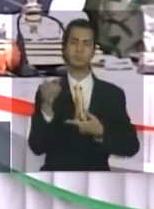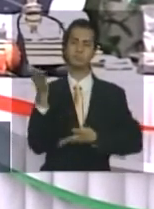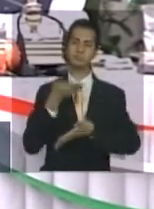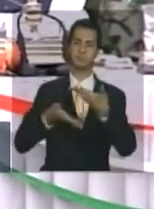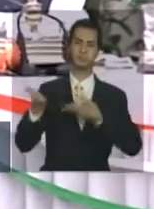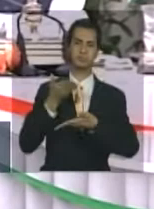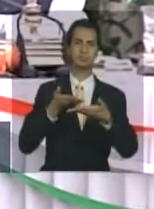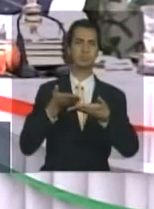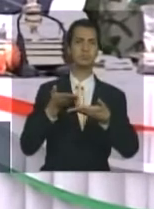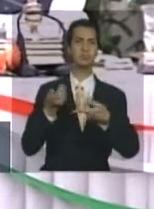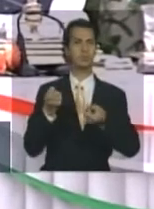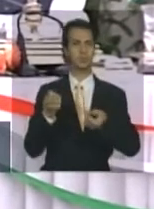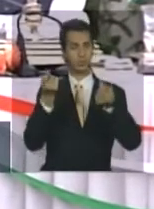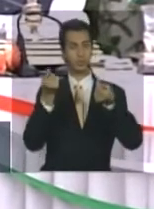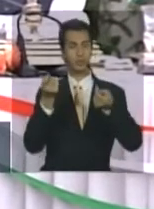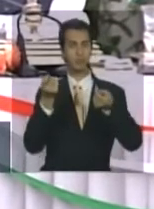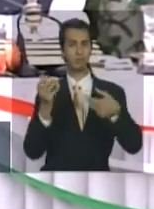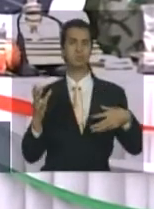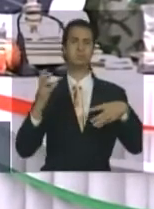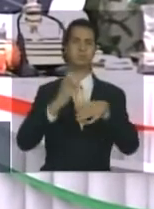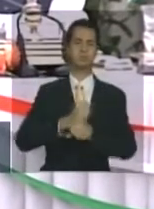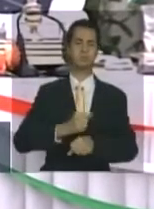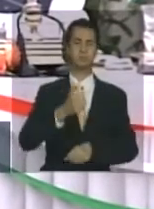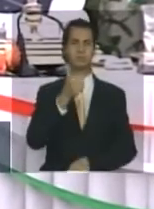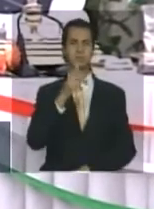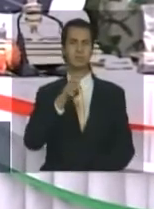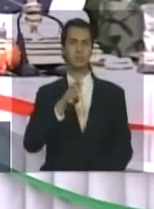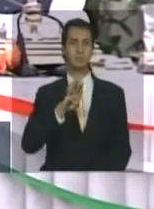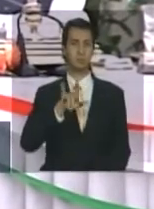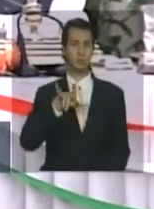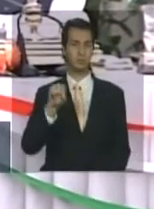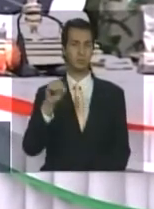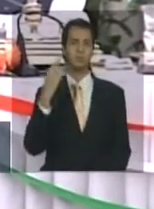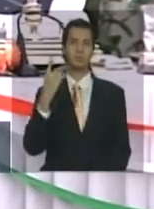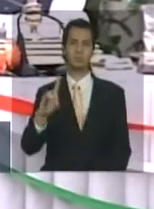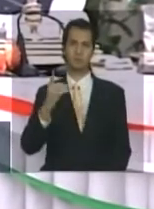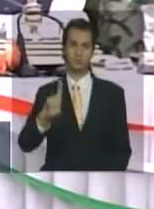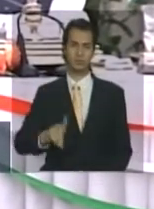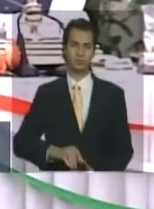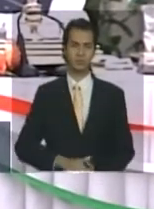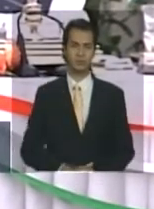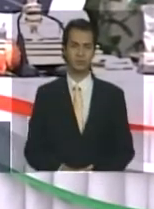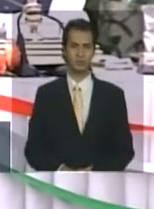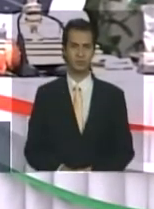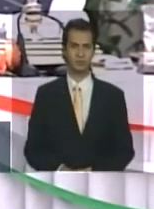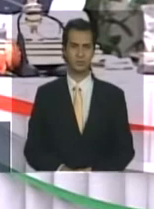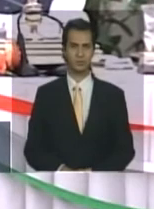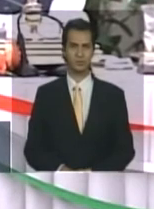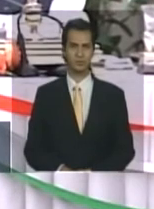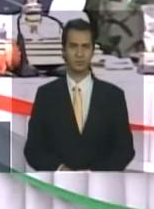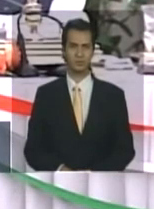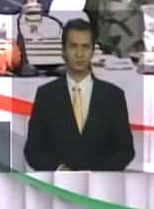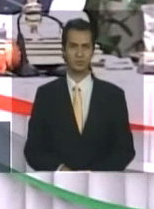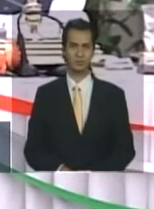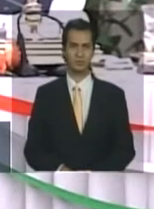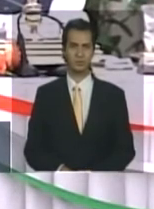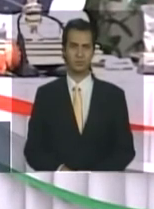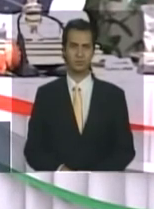the Indian and the Brazilian economies inspire us to seek out new and concrete trade opportunities that will materialize the